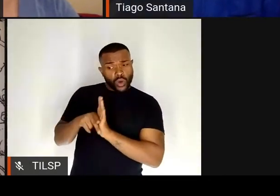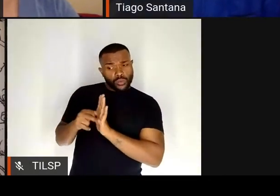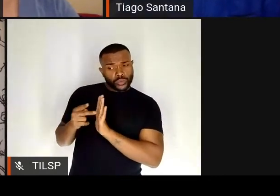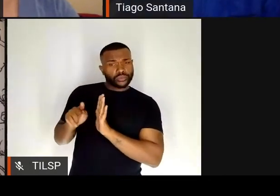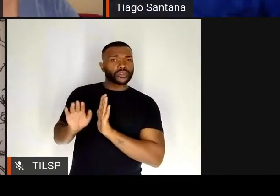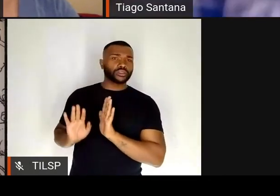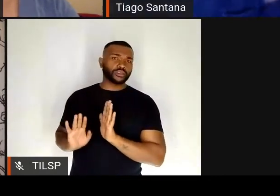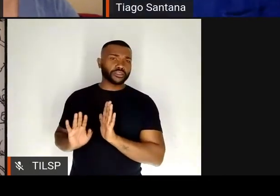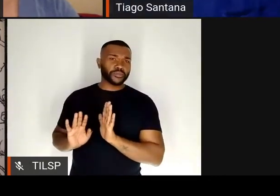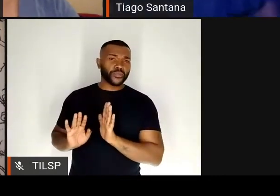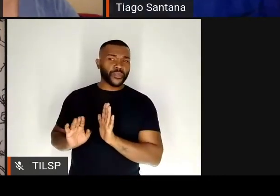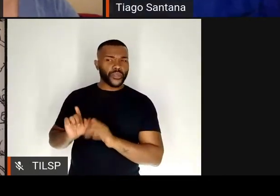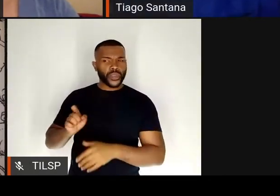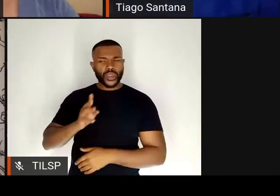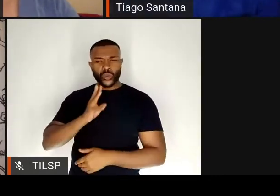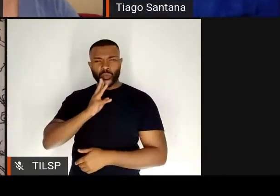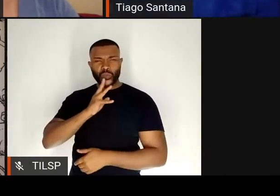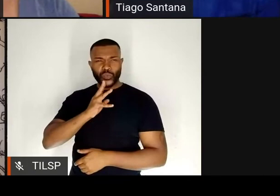ele conhecia